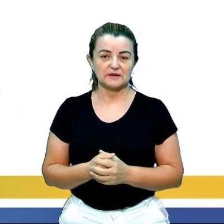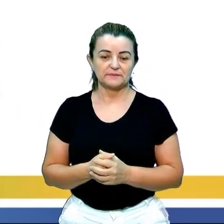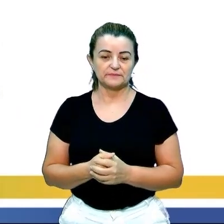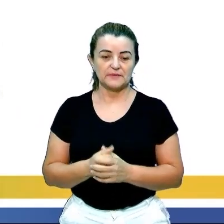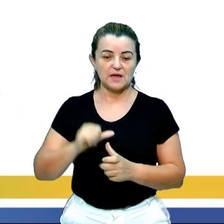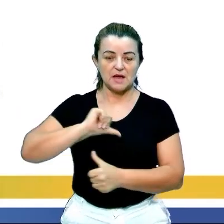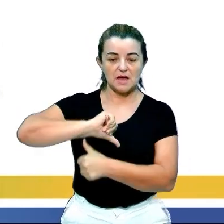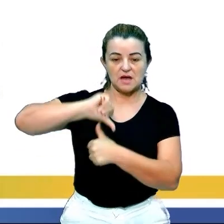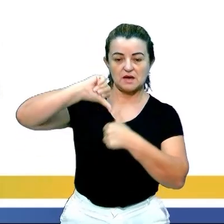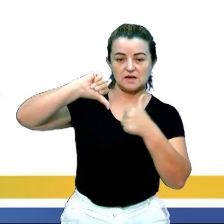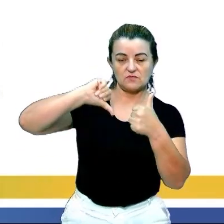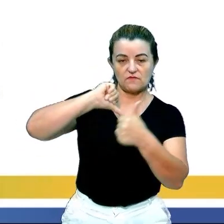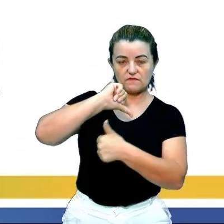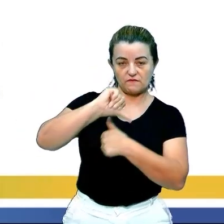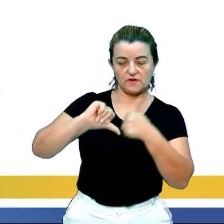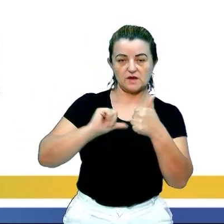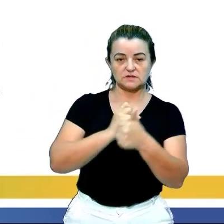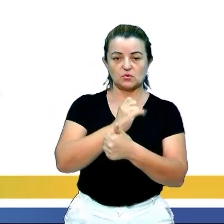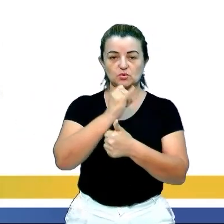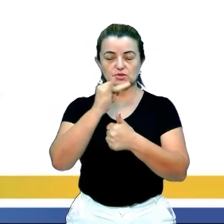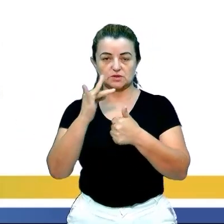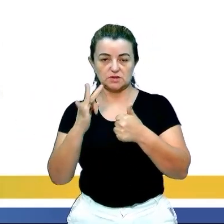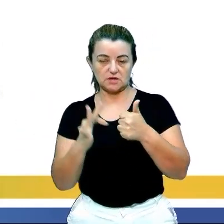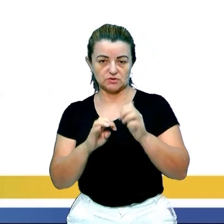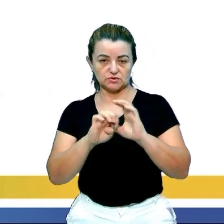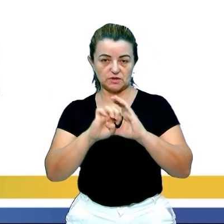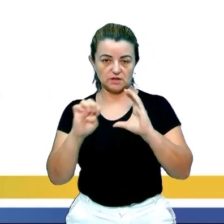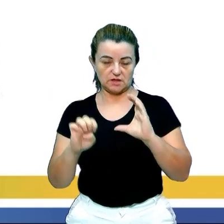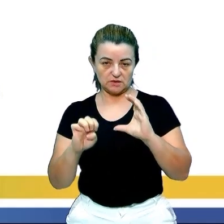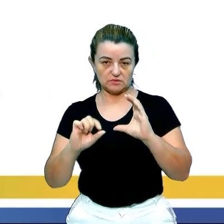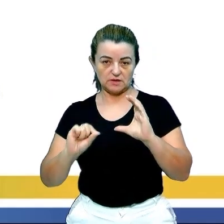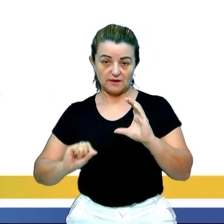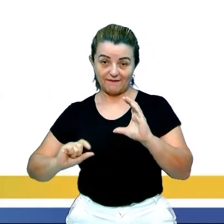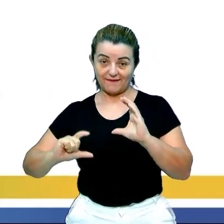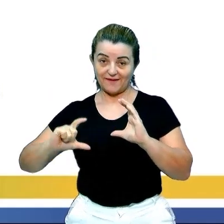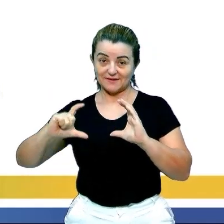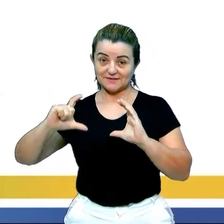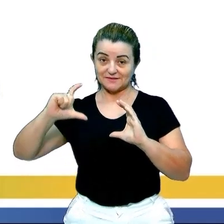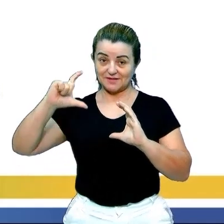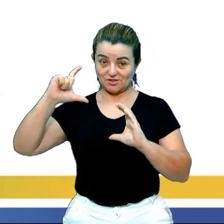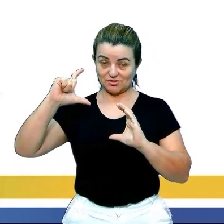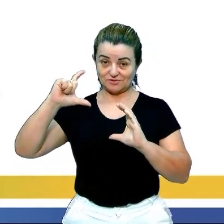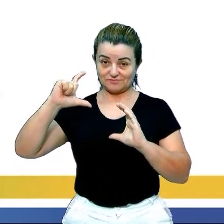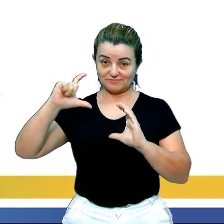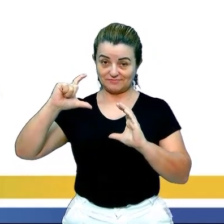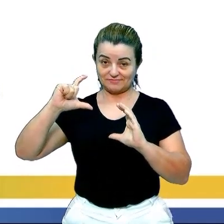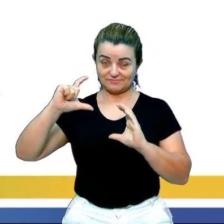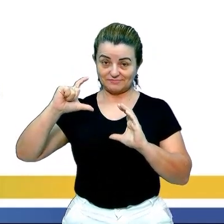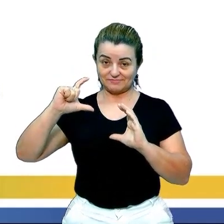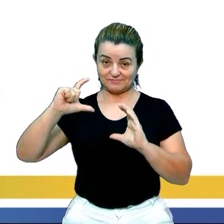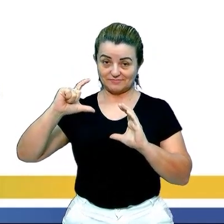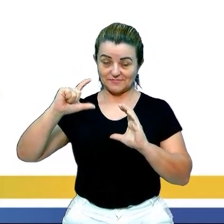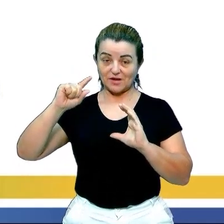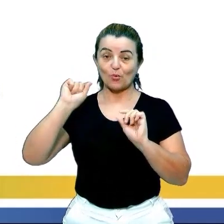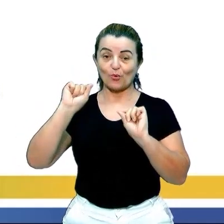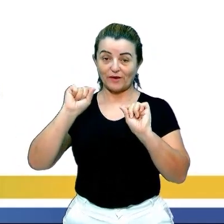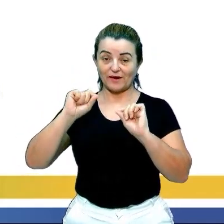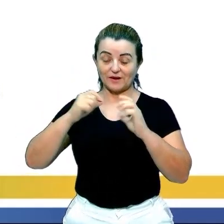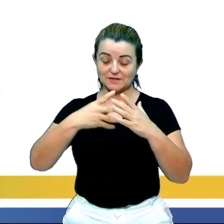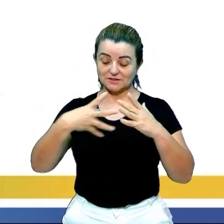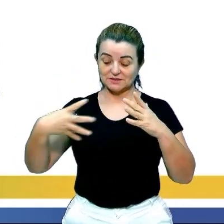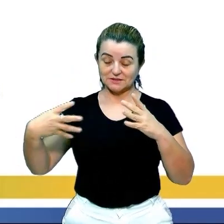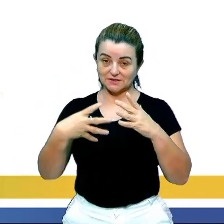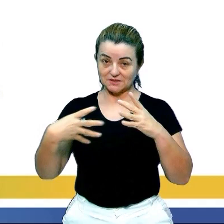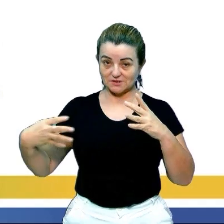inversa a quantidade de elétrons, crescente em um mesmo período. Lembrando, período é o quê? Linhas na